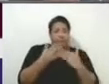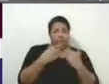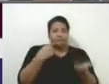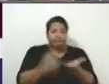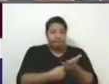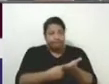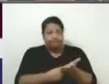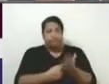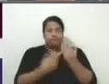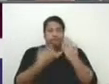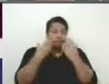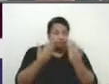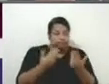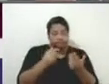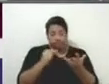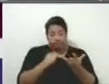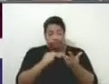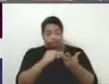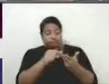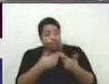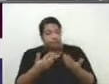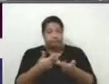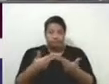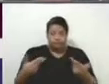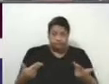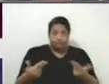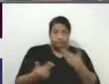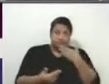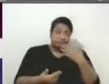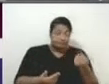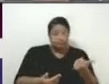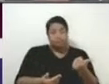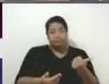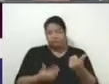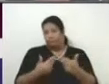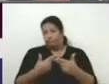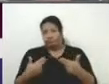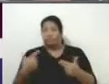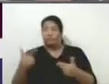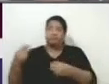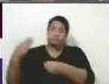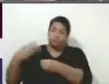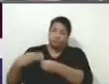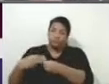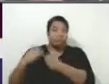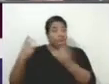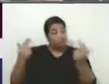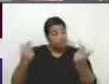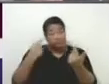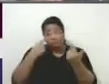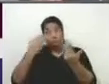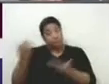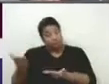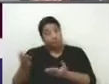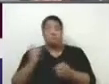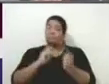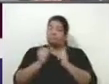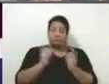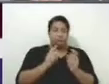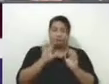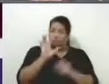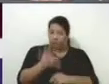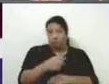melhores práticas de outras cidades, e foi isso que a gente fez nas reuniões da semana passada.